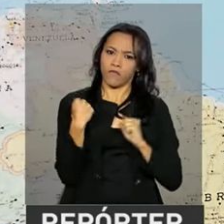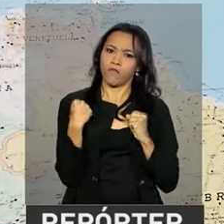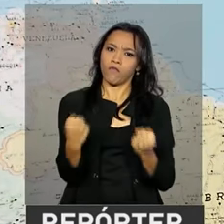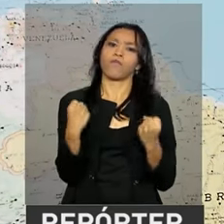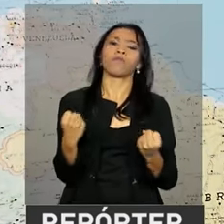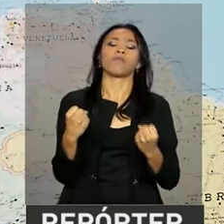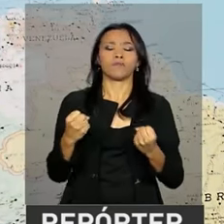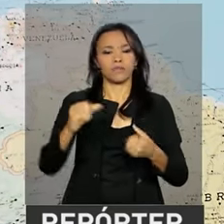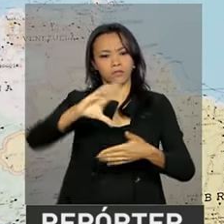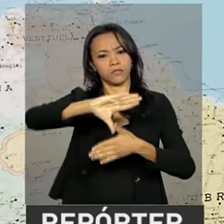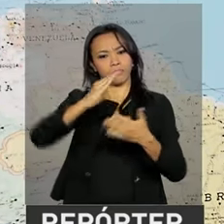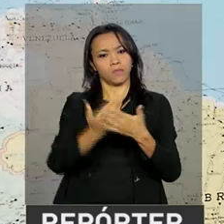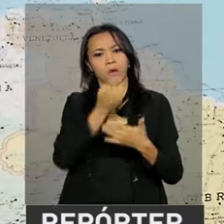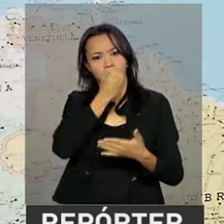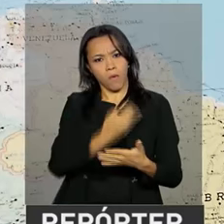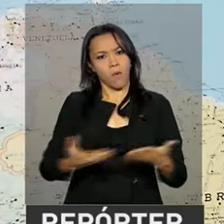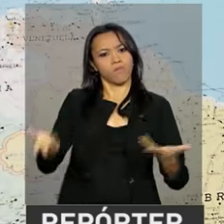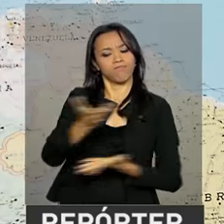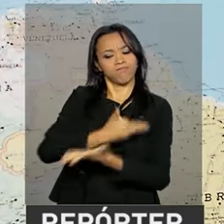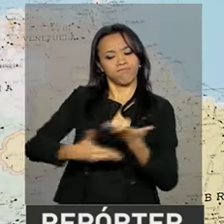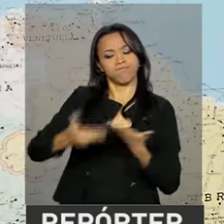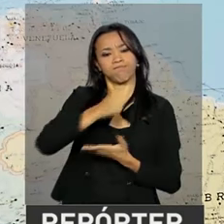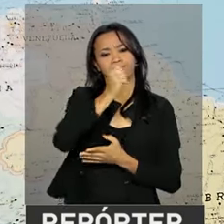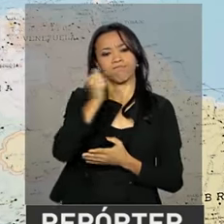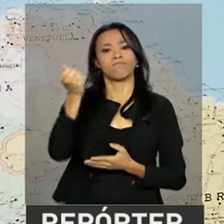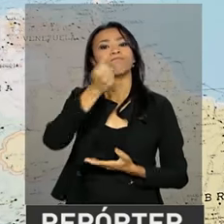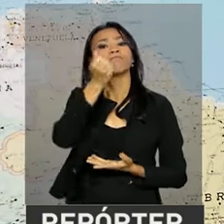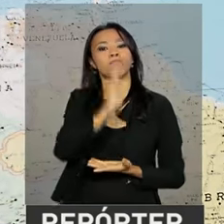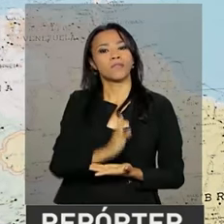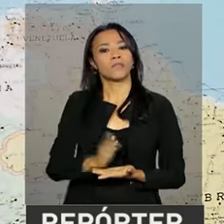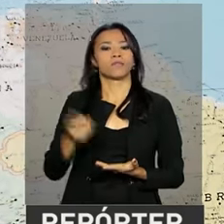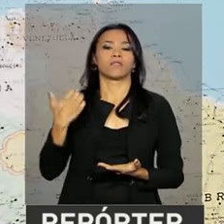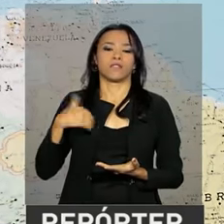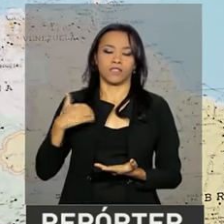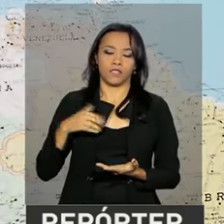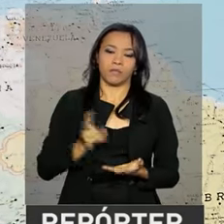dependente de uma boa relação entre Brasil e Argentina para que se mantenha as estruturas institucionais.